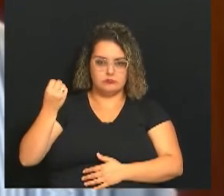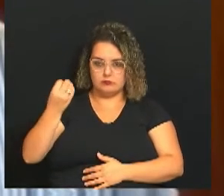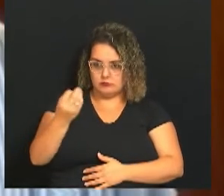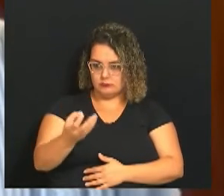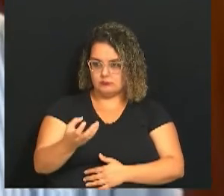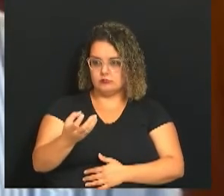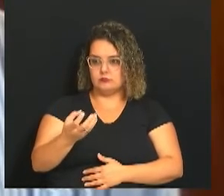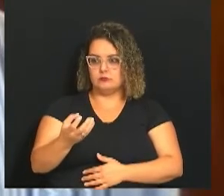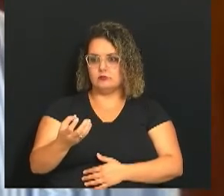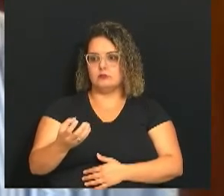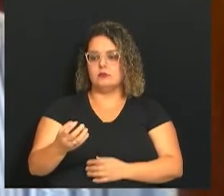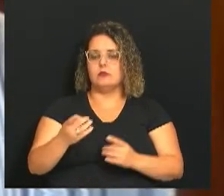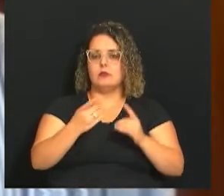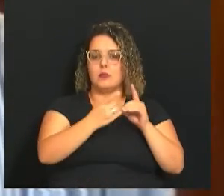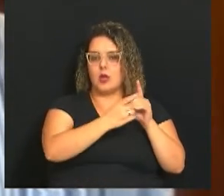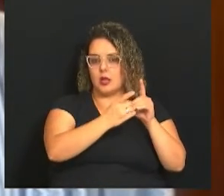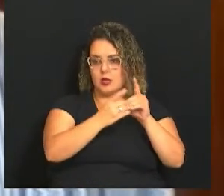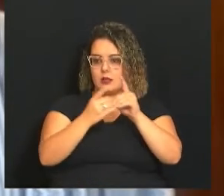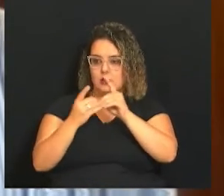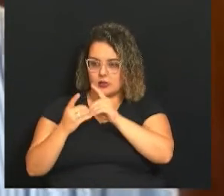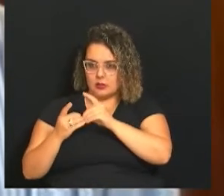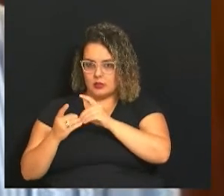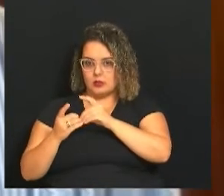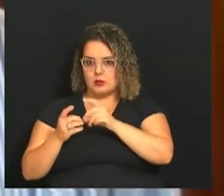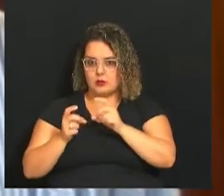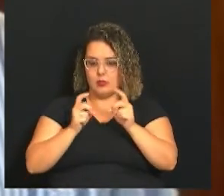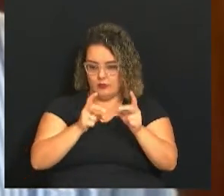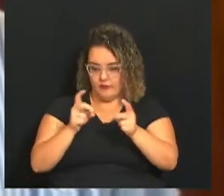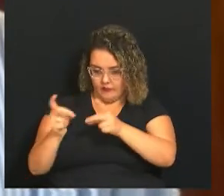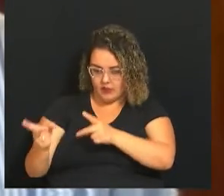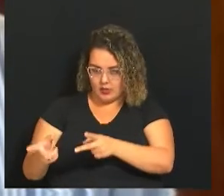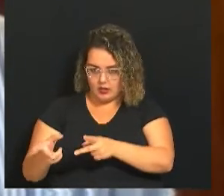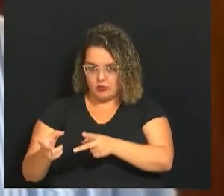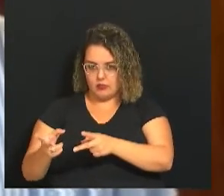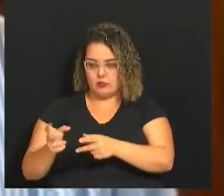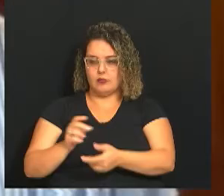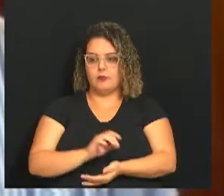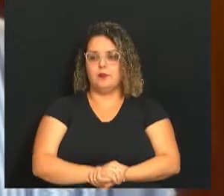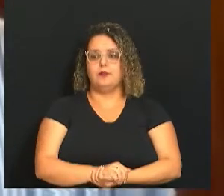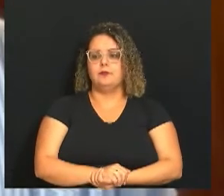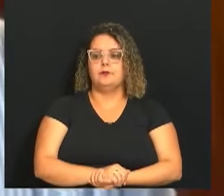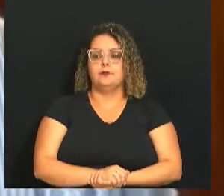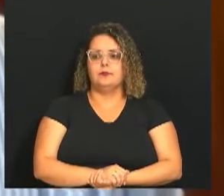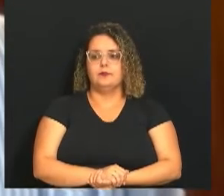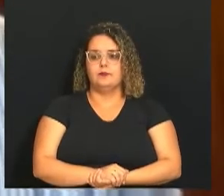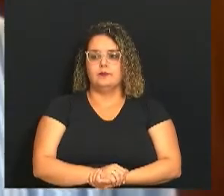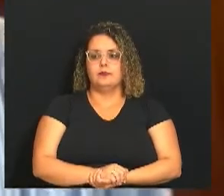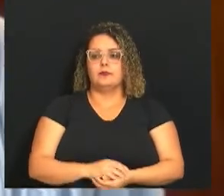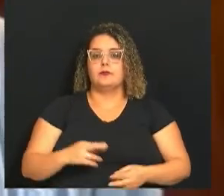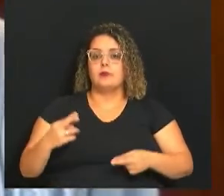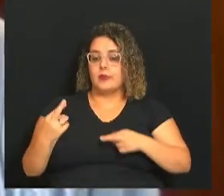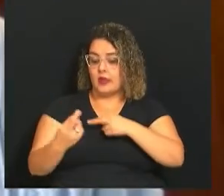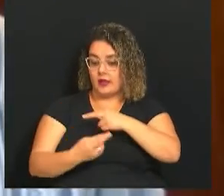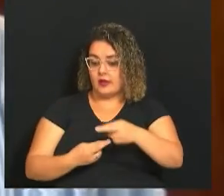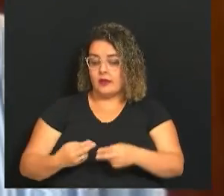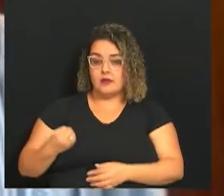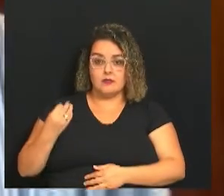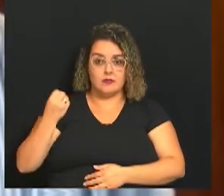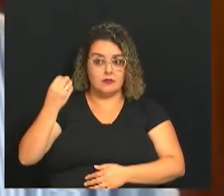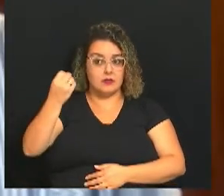para vender o produto. E nessa relação de viajar, conhecer